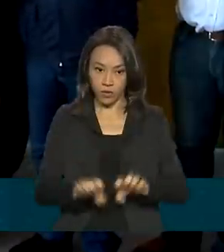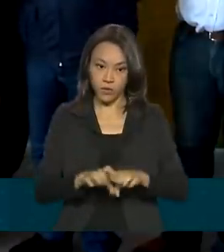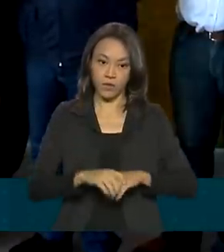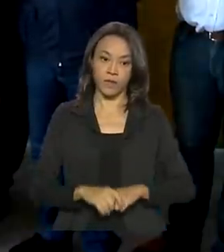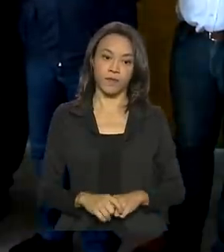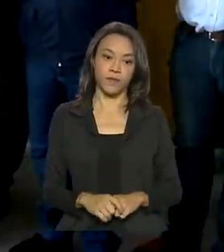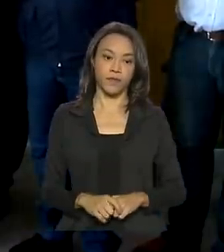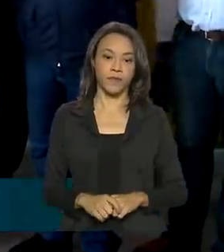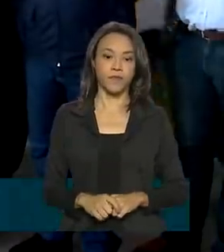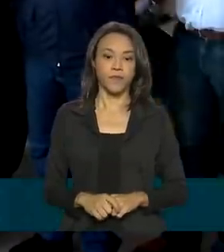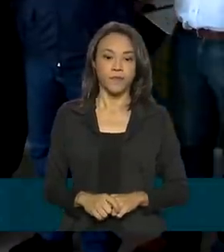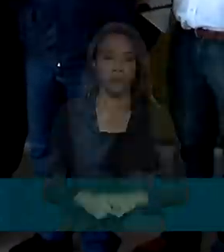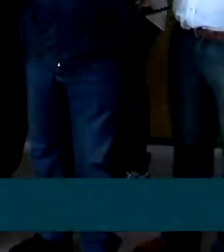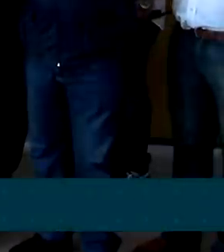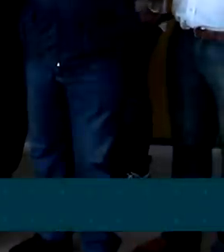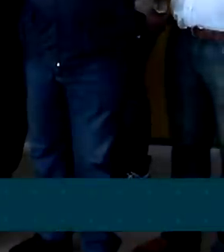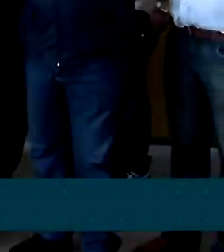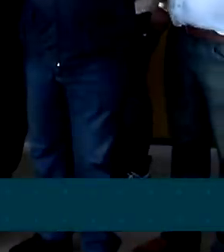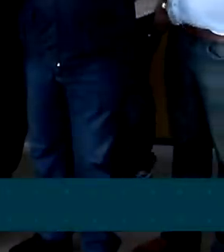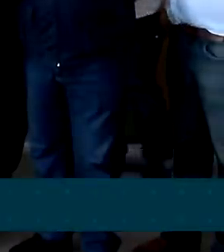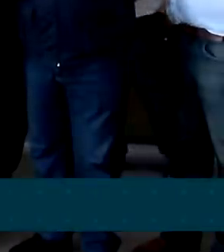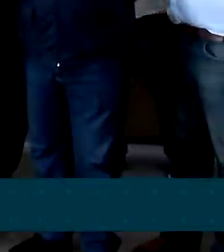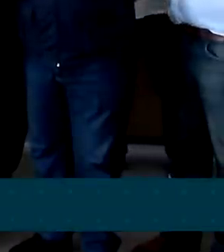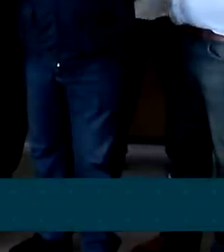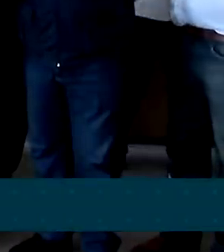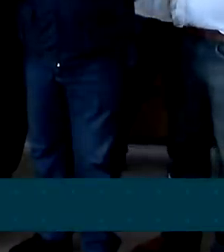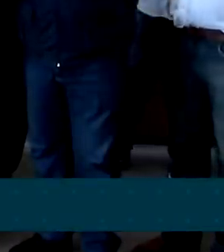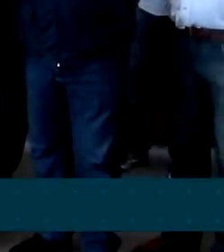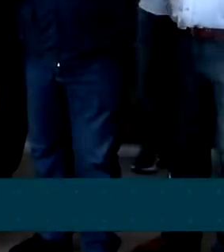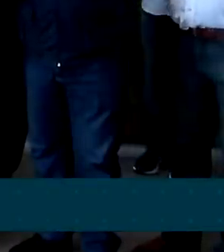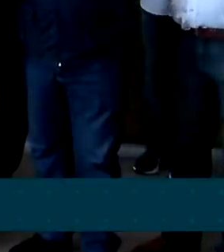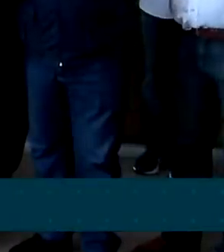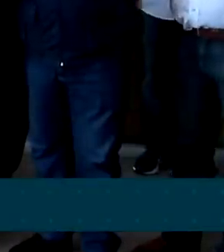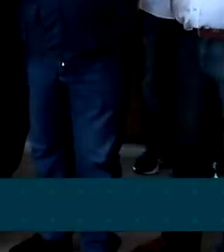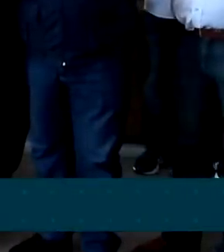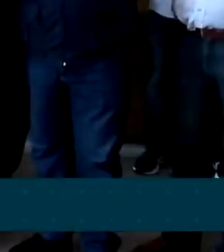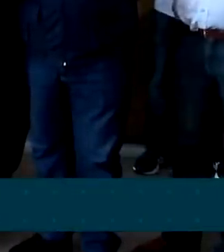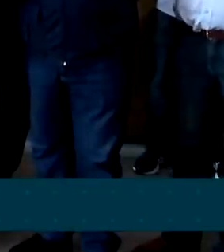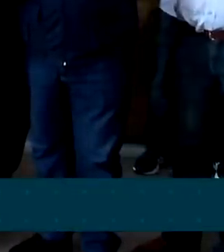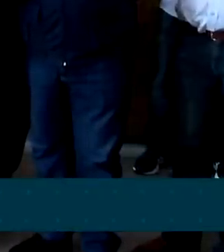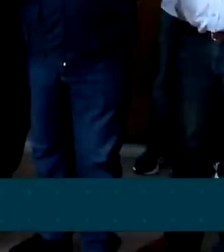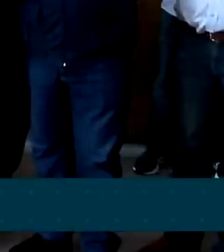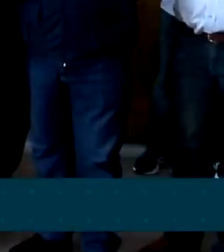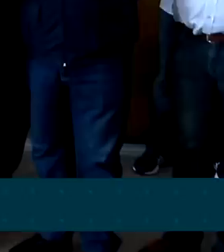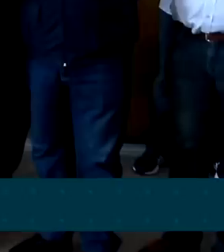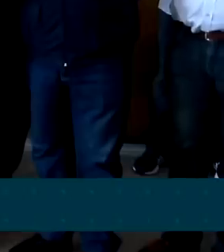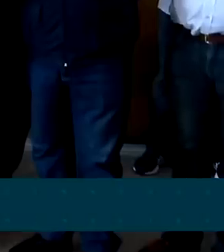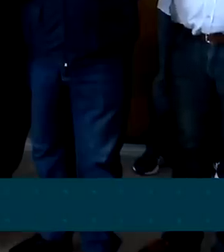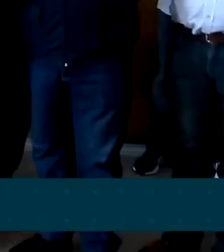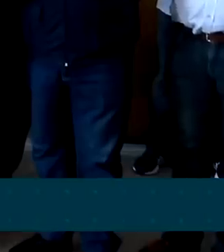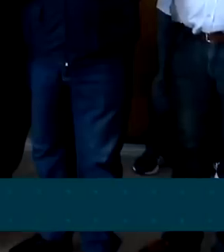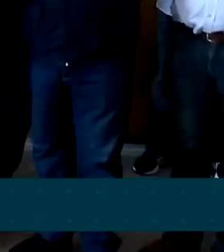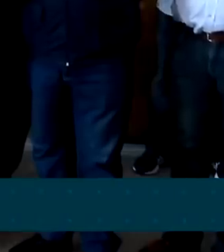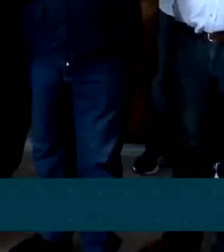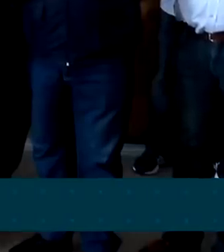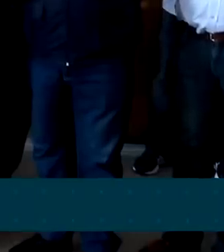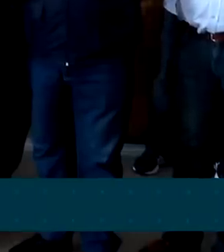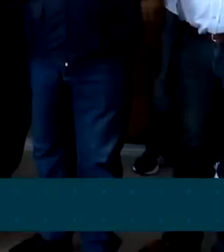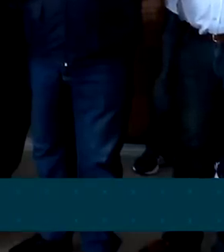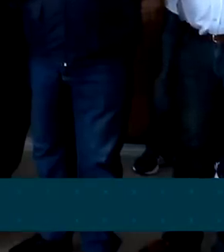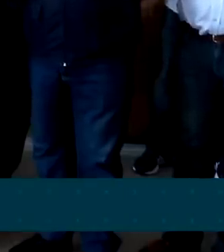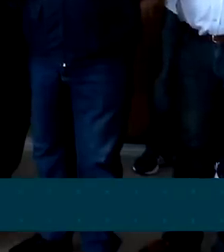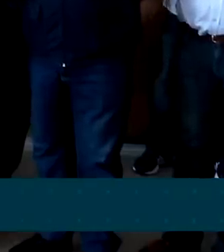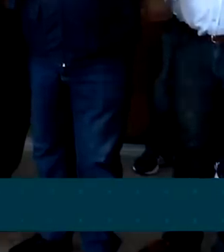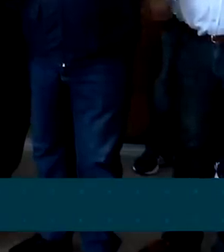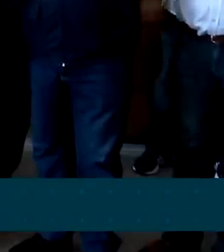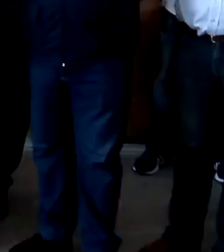apenas transferindo recursos, mas mandando aqui mais de 30 mil cestas de alimentos já estão sendo destinadas com apoio logístico do Exército Brasileiro,